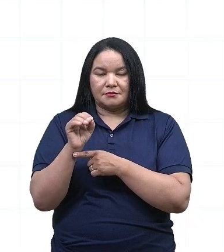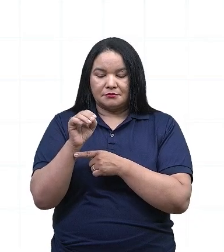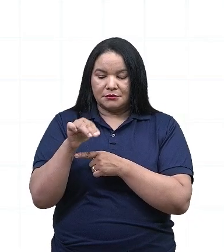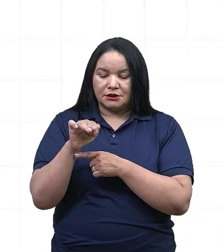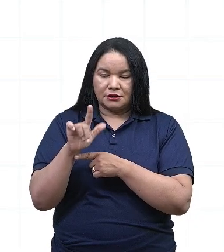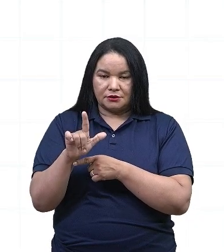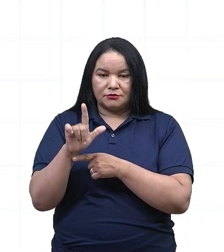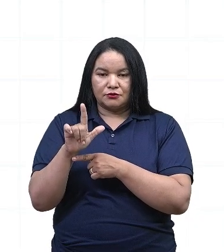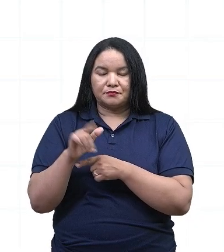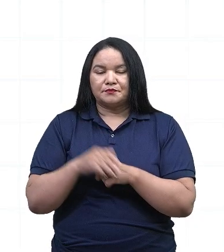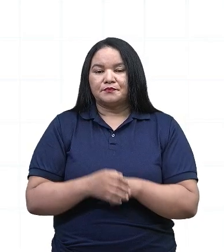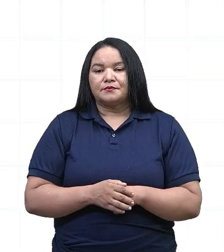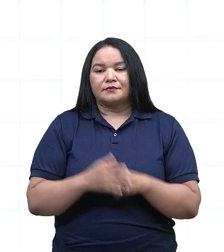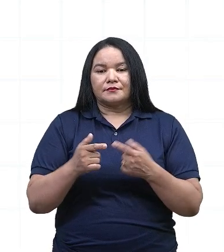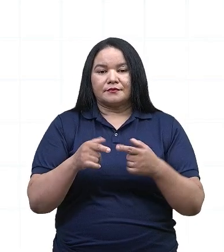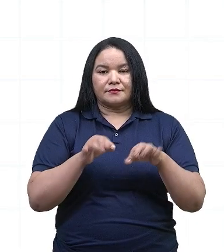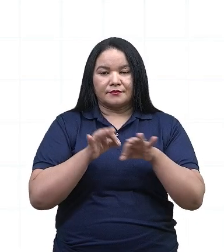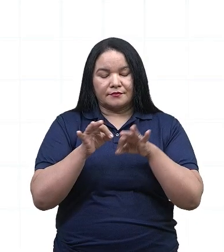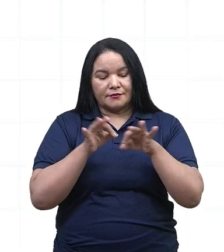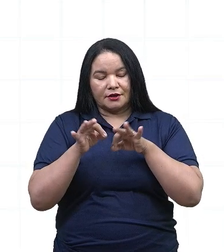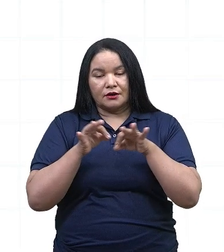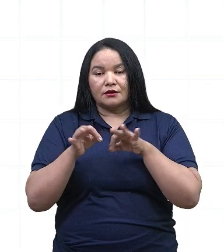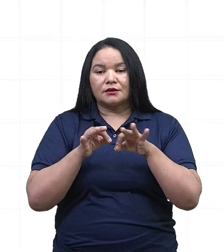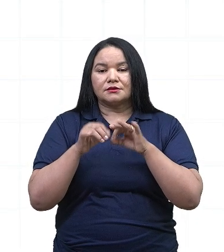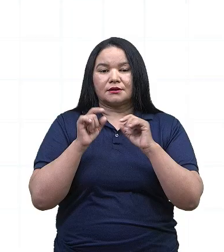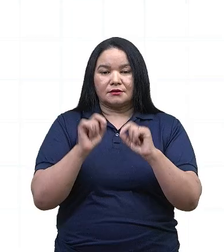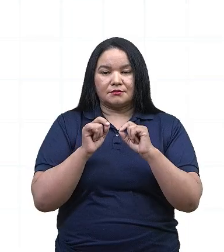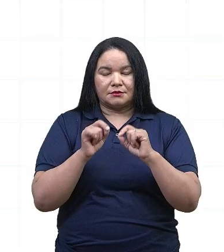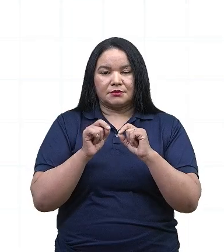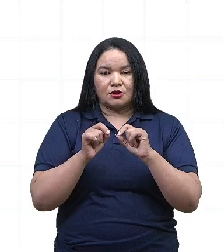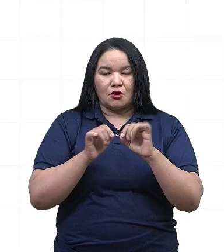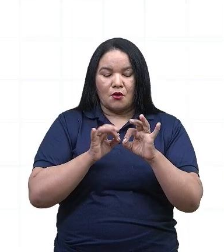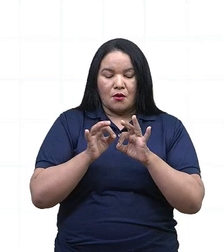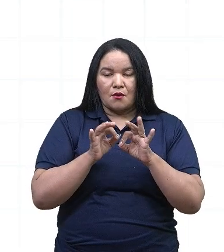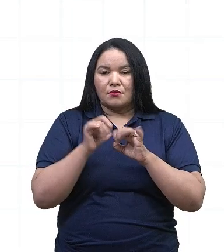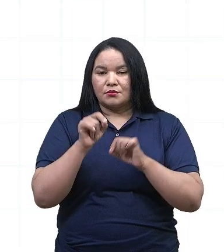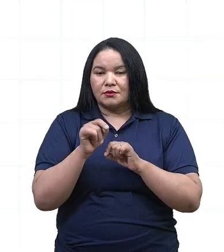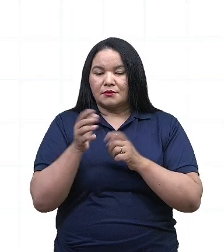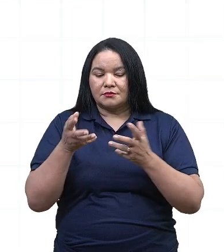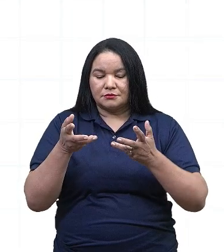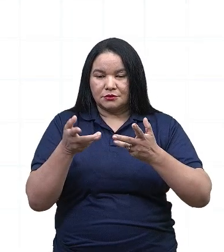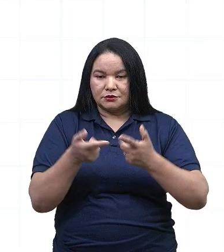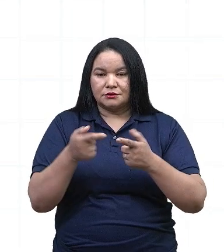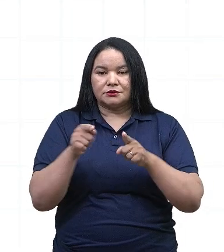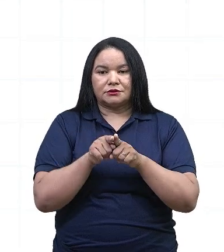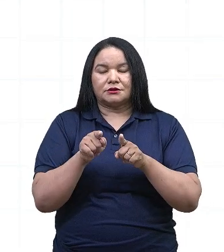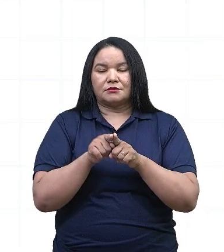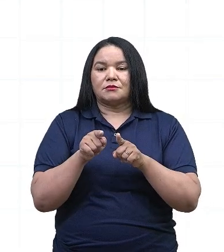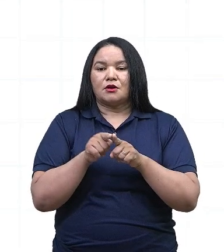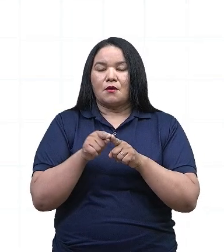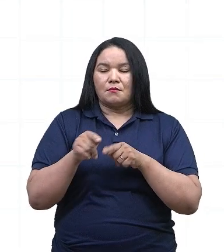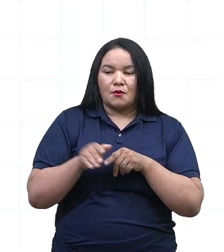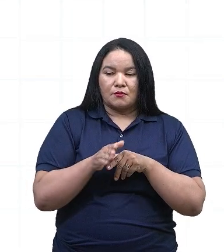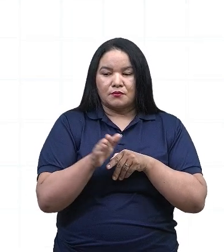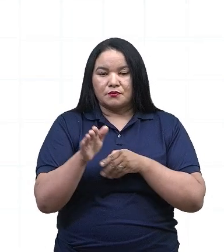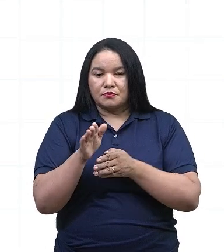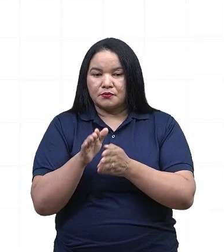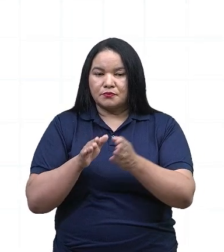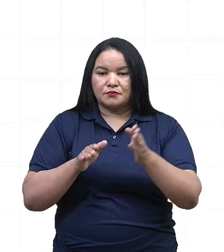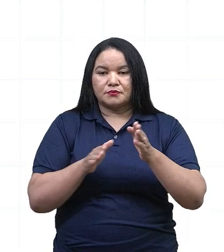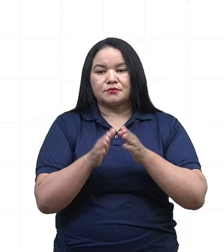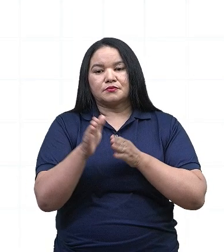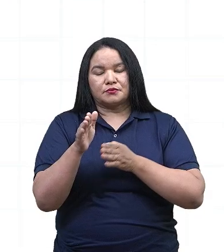essa estrutura do equipamento foi pensada para proporcionar eficiência e resistência em longos percursos urbanos ou